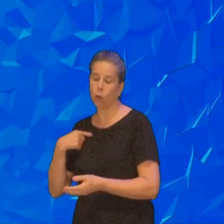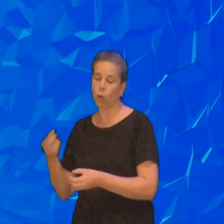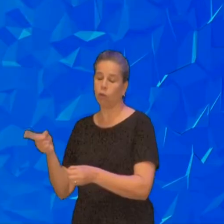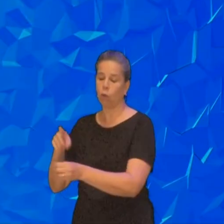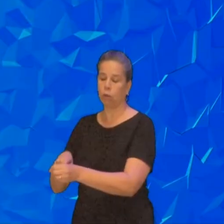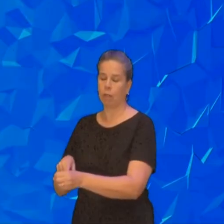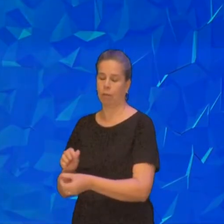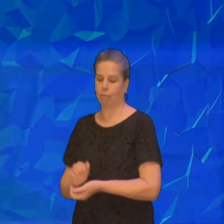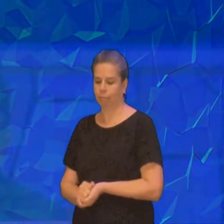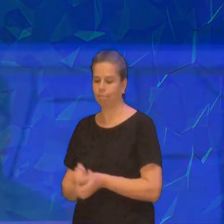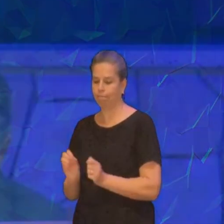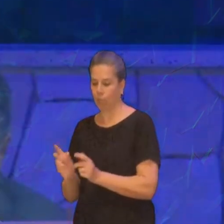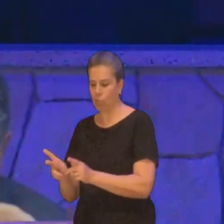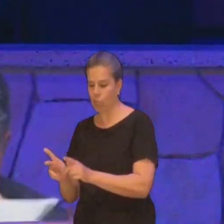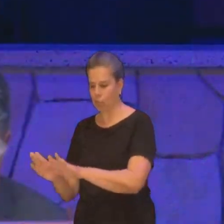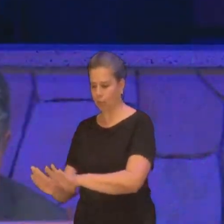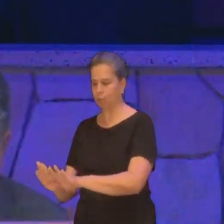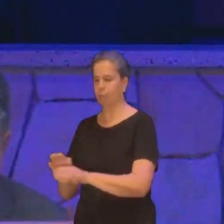voltar.